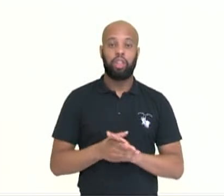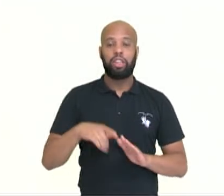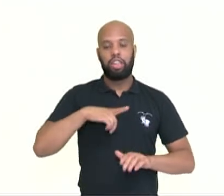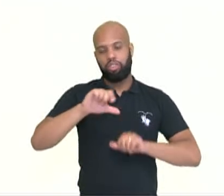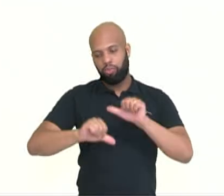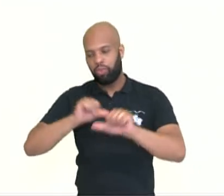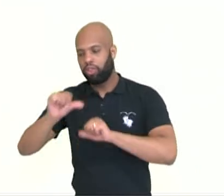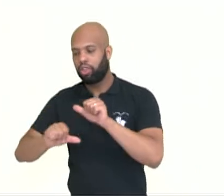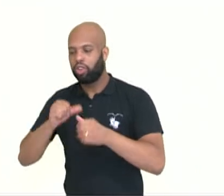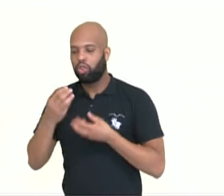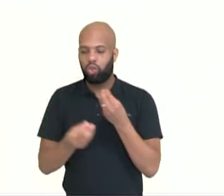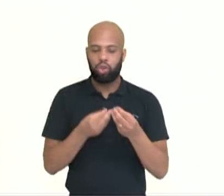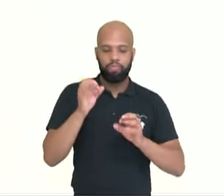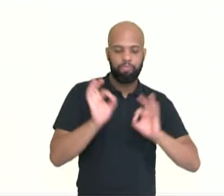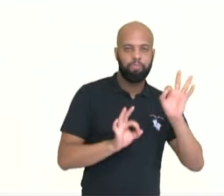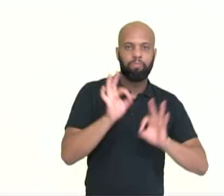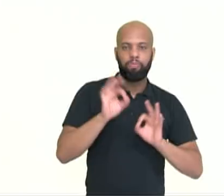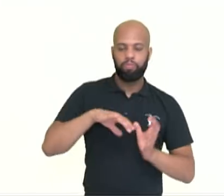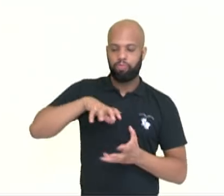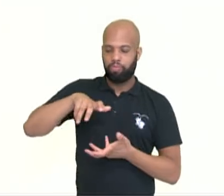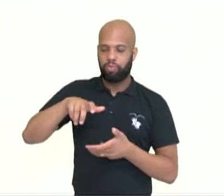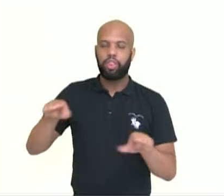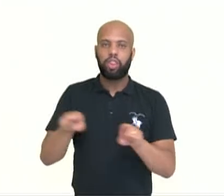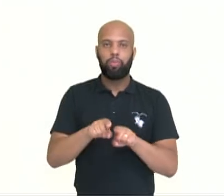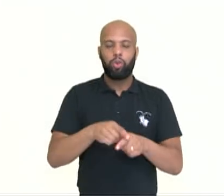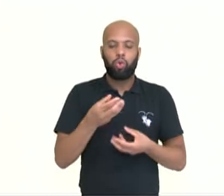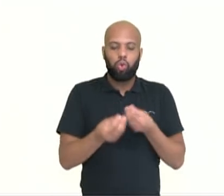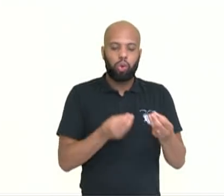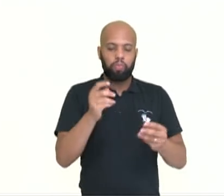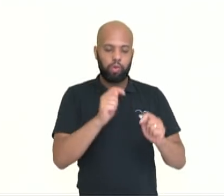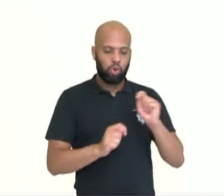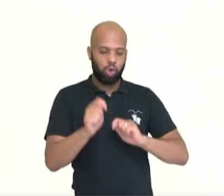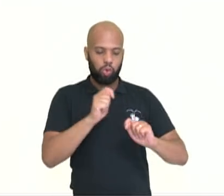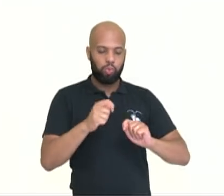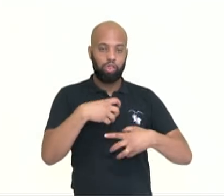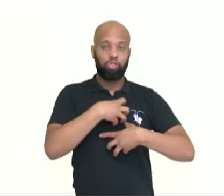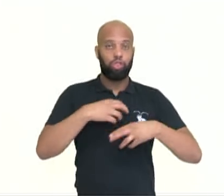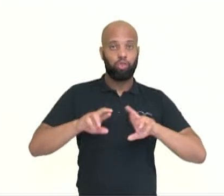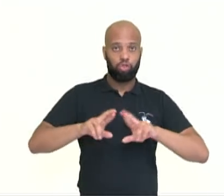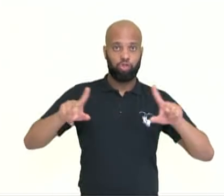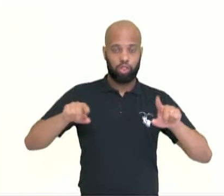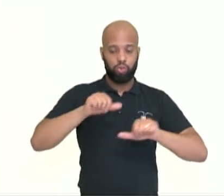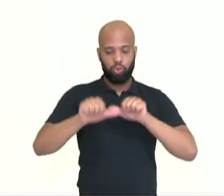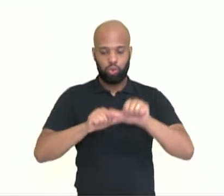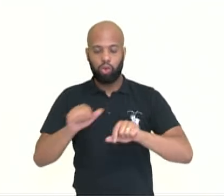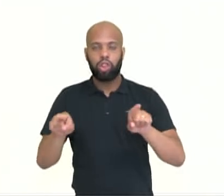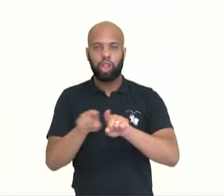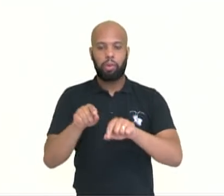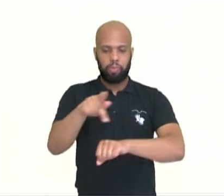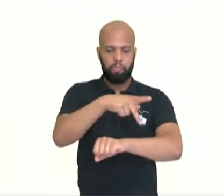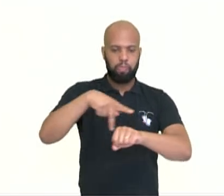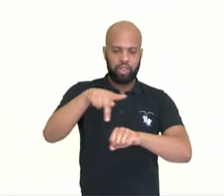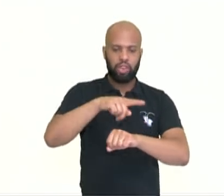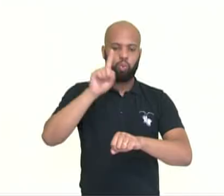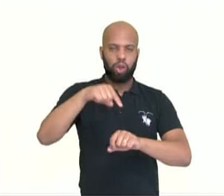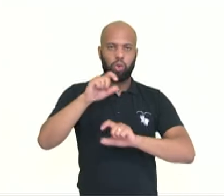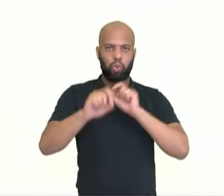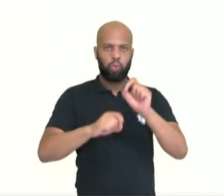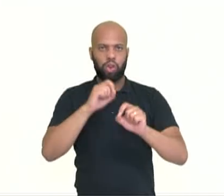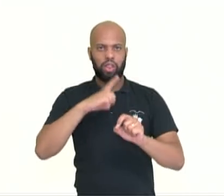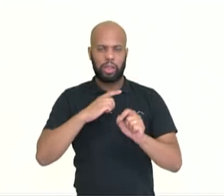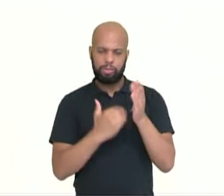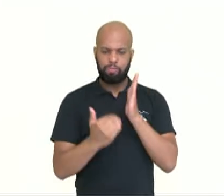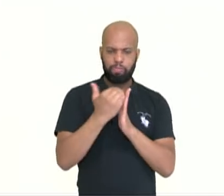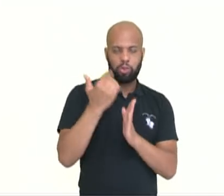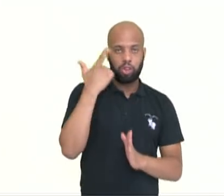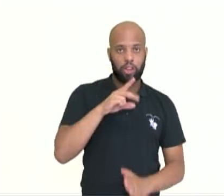mudança na organização do nosso planeta, da economia do nosso planeta e do que faz uma nação ser mais